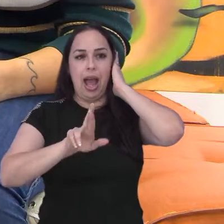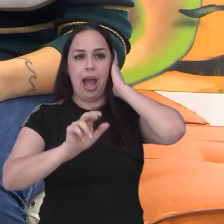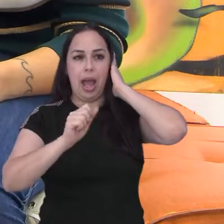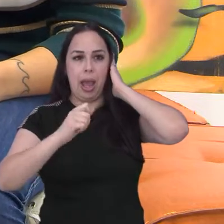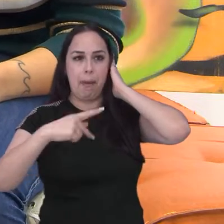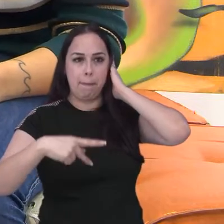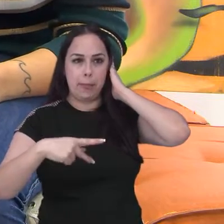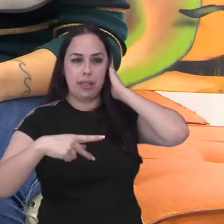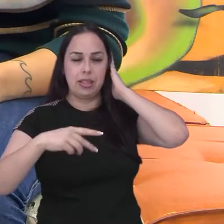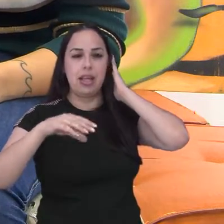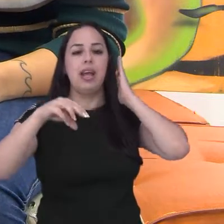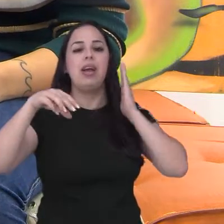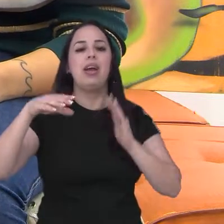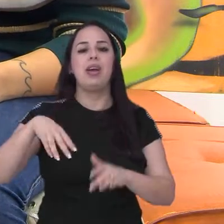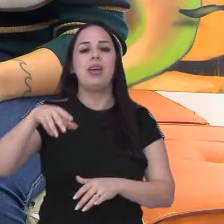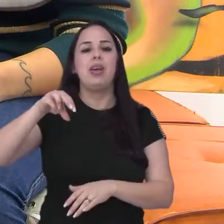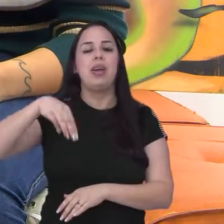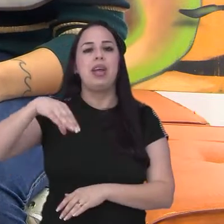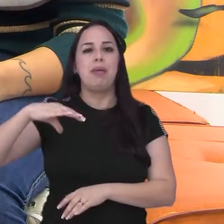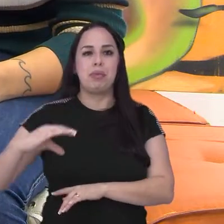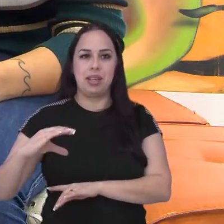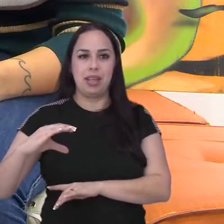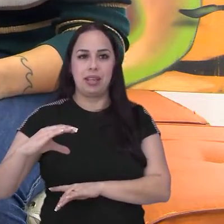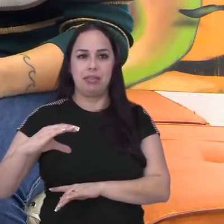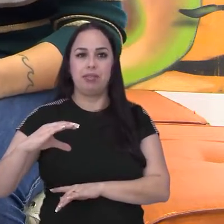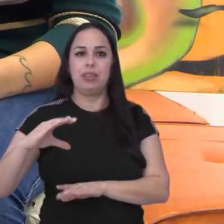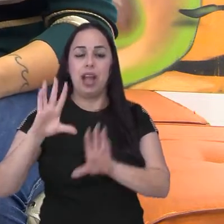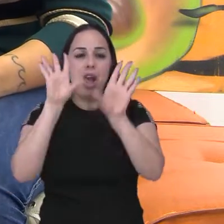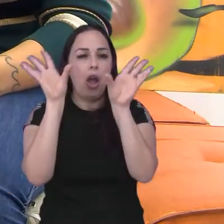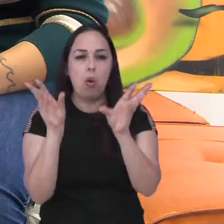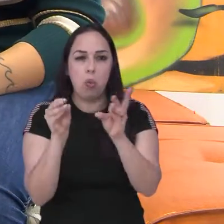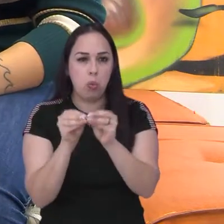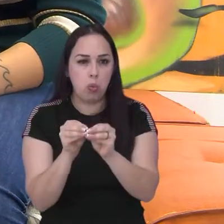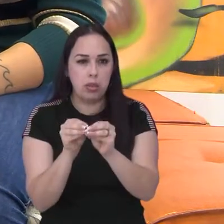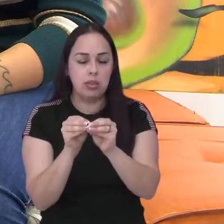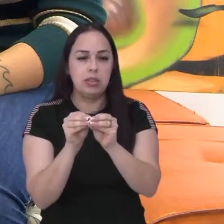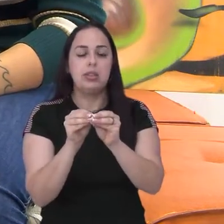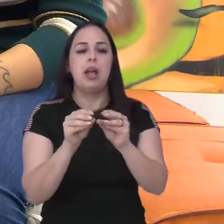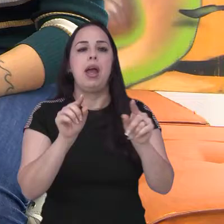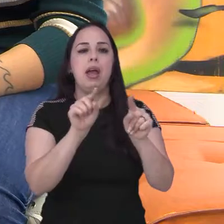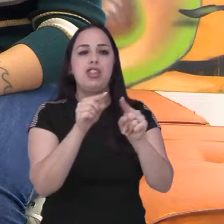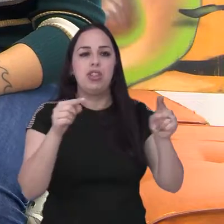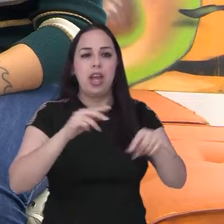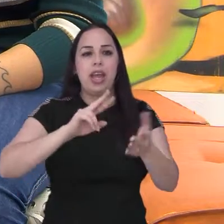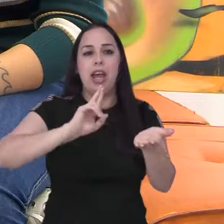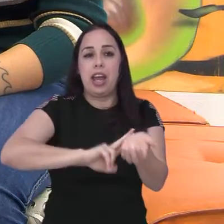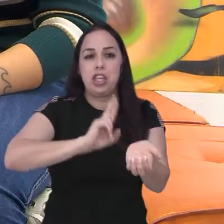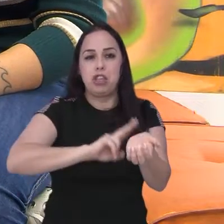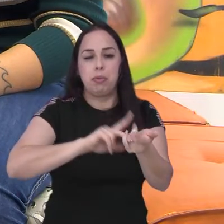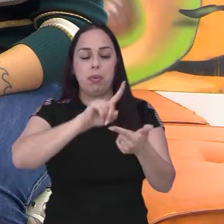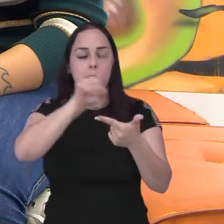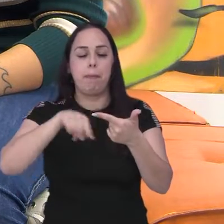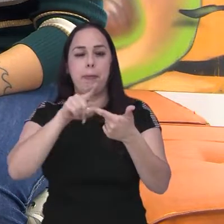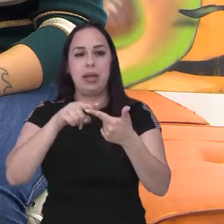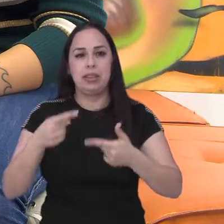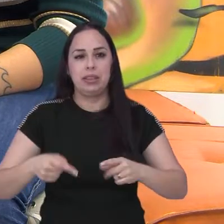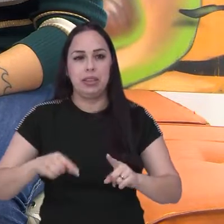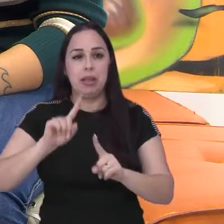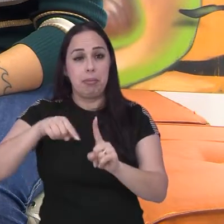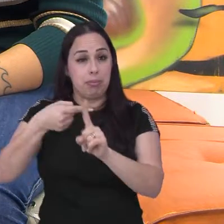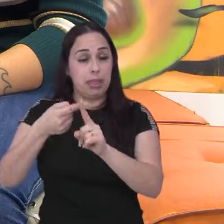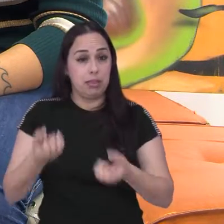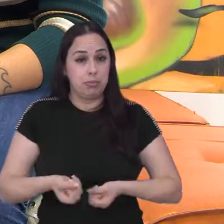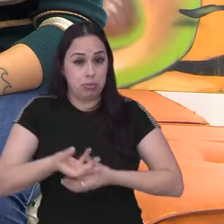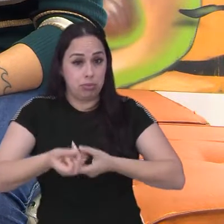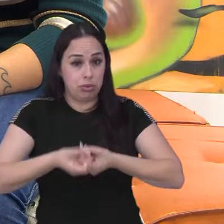você falou, né? O rap é uma abreviação de ritmo and poetry, né? Ritmo e poesia. Né? E aí tem as suas ramificações, porque o